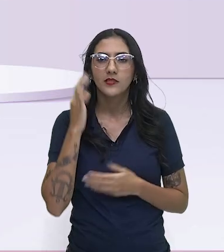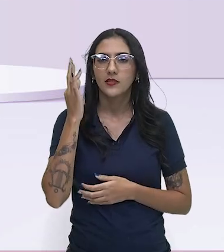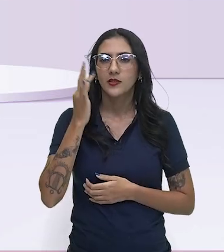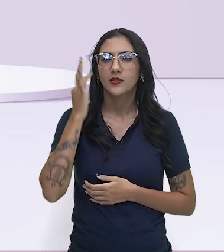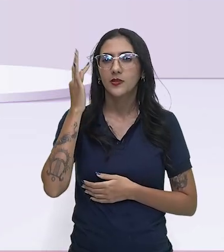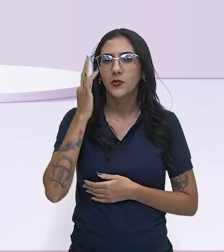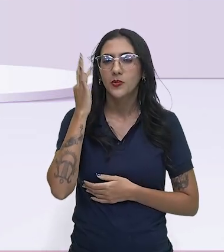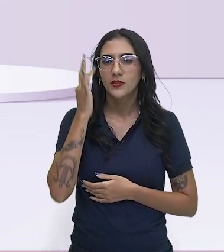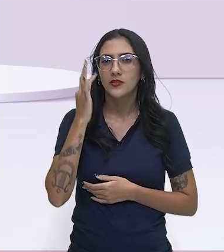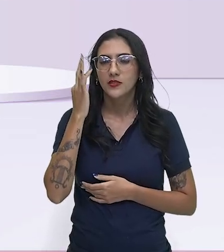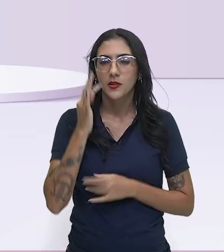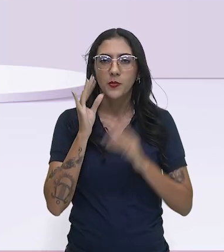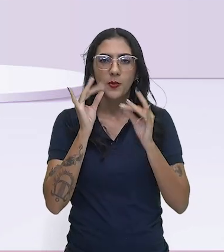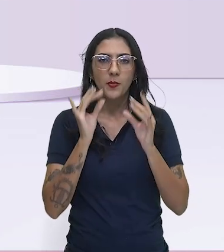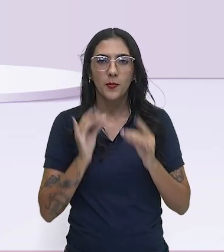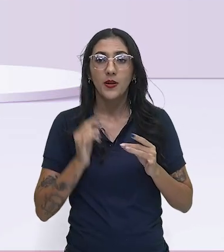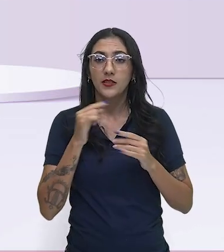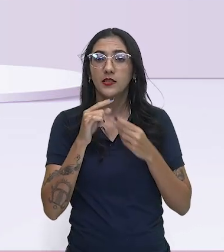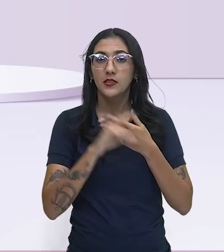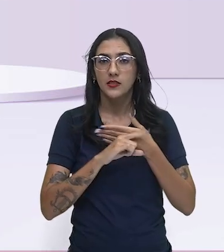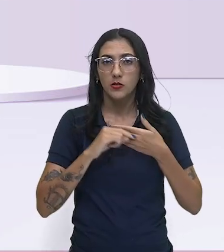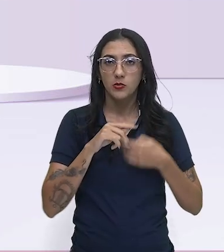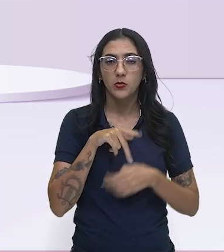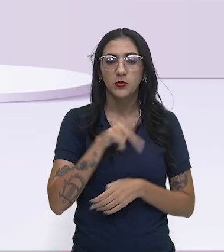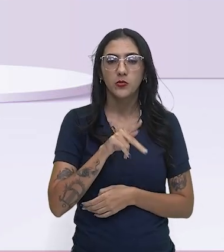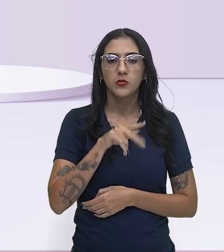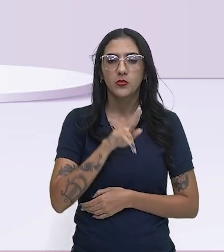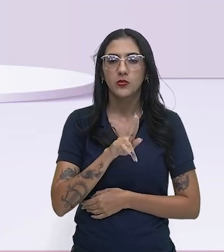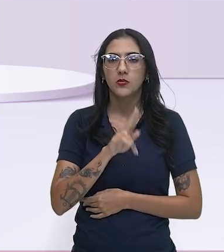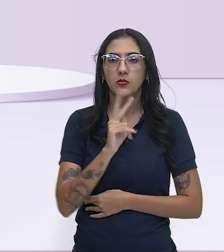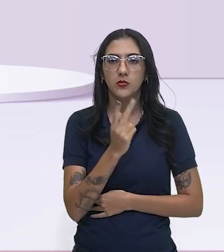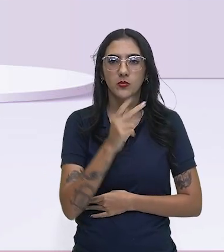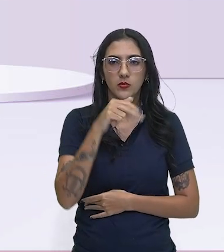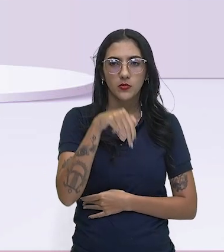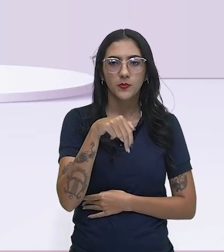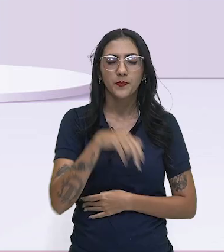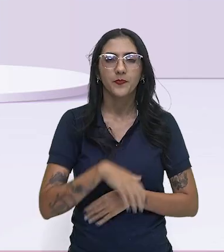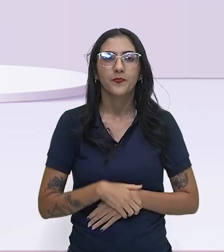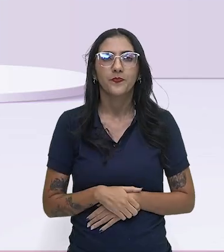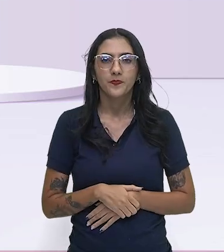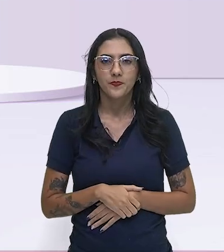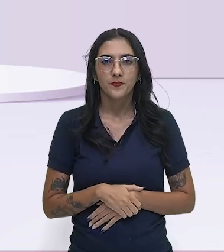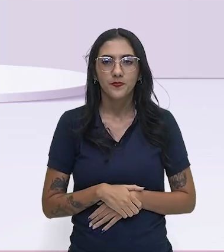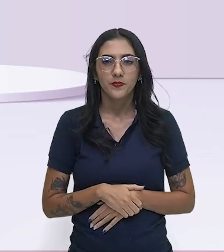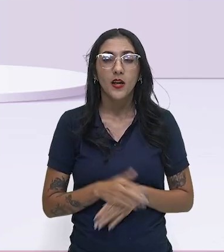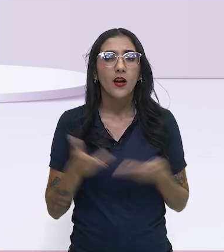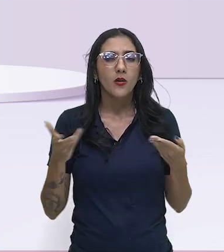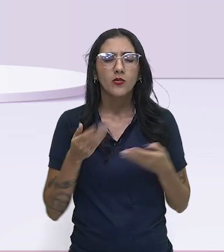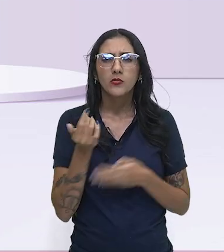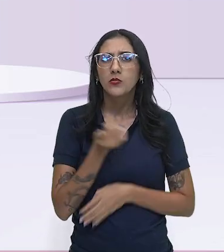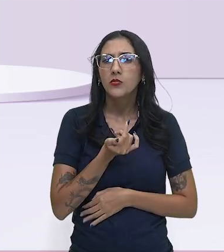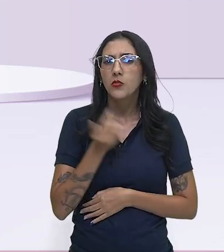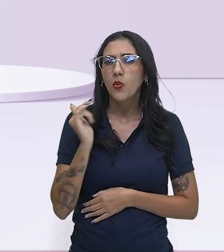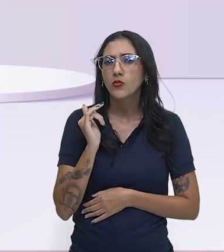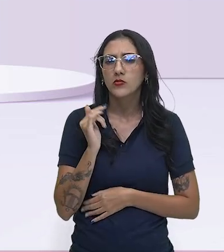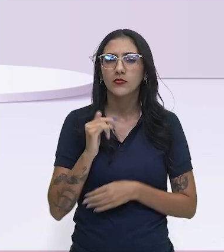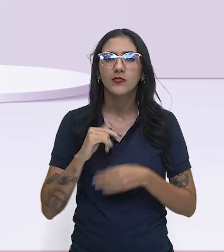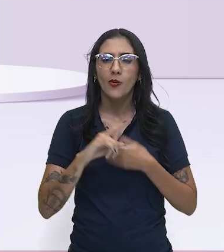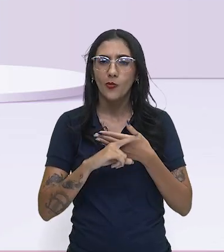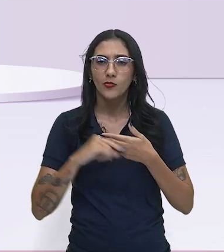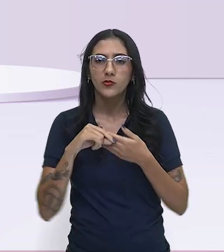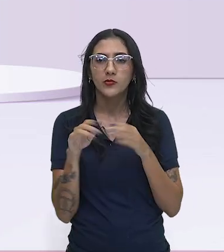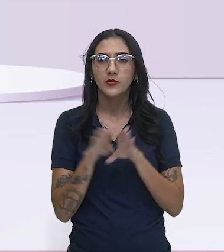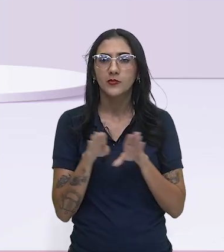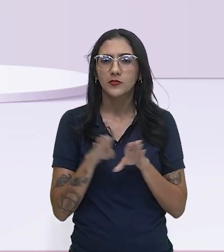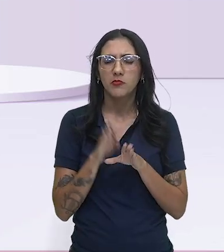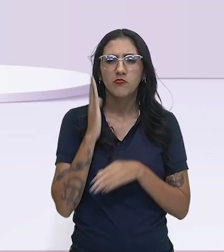Rapidamente assim falando, do Thomas Kuhn. Tá bom? Outro filósofo que eu quero convidar aqui para nós também, que ele é muito conhecido na filosofia